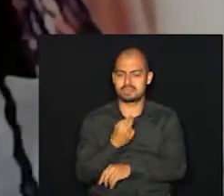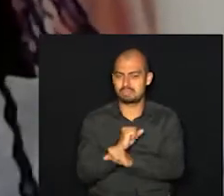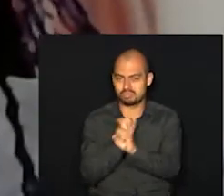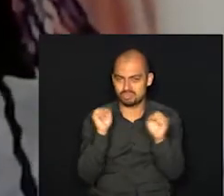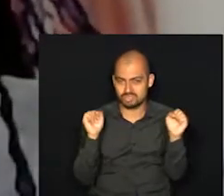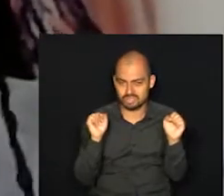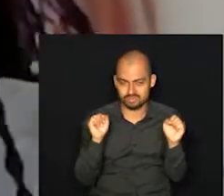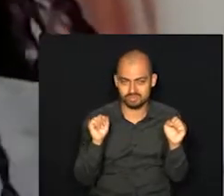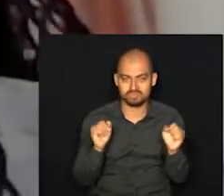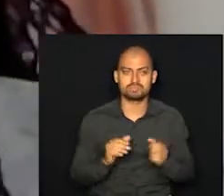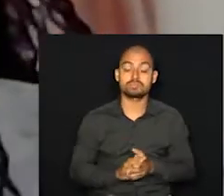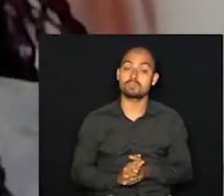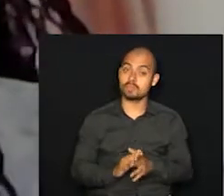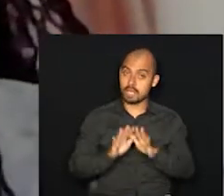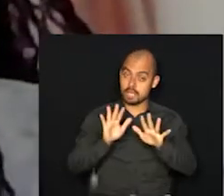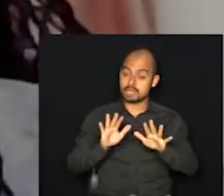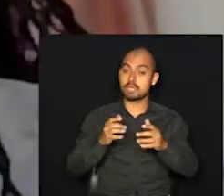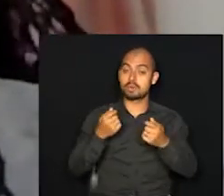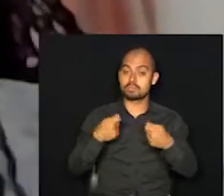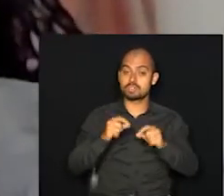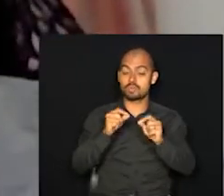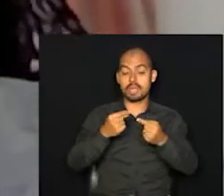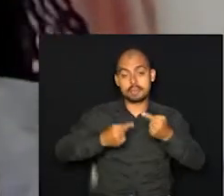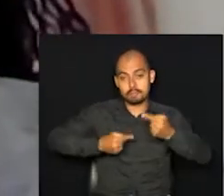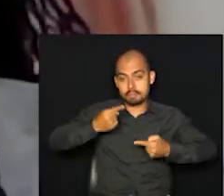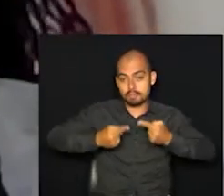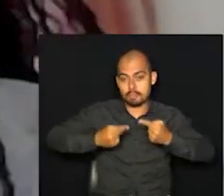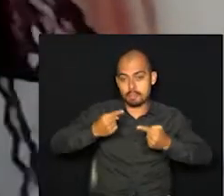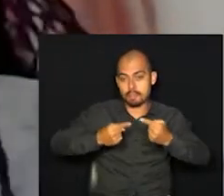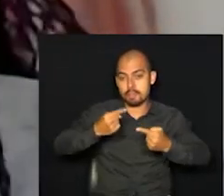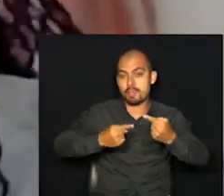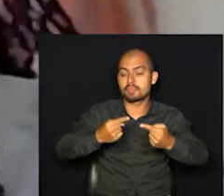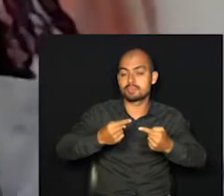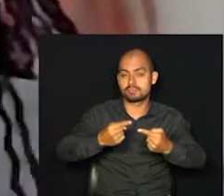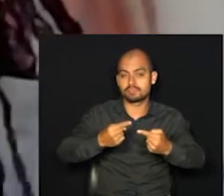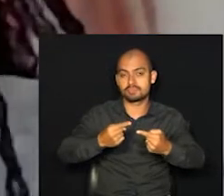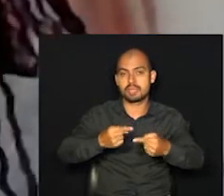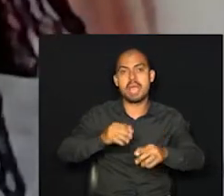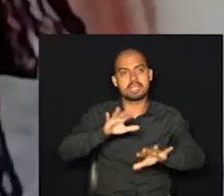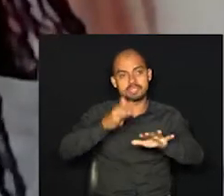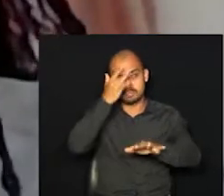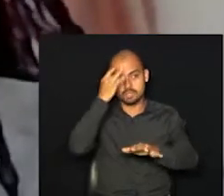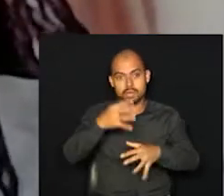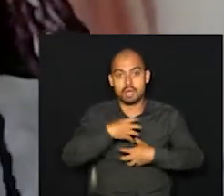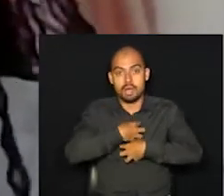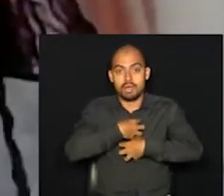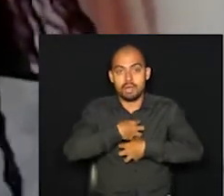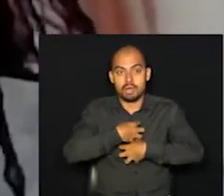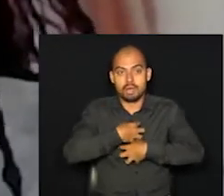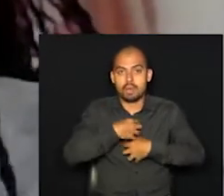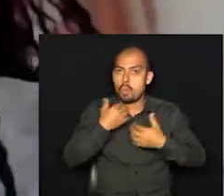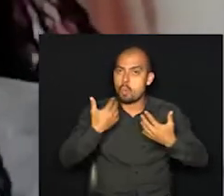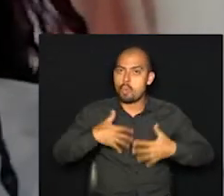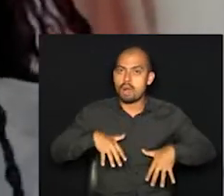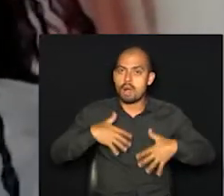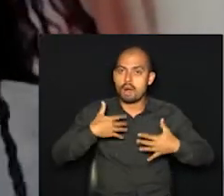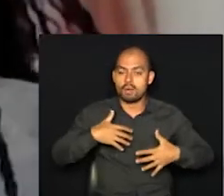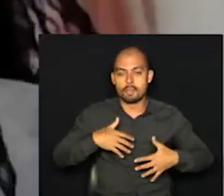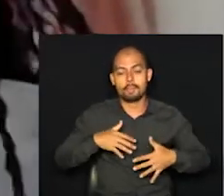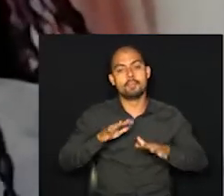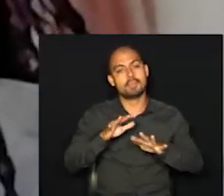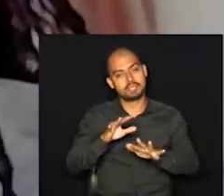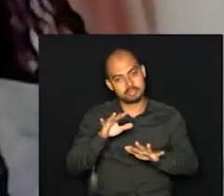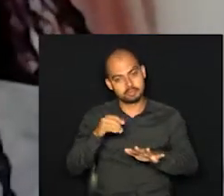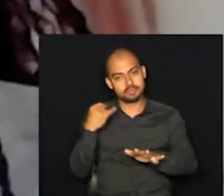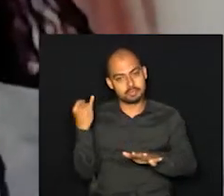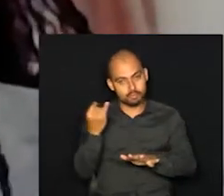questão ela tinha que ser melhor debatida. E eu acho assim, mesmo que choque as pessoas, mas eu acho que deveria dar mais importância para esse tipo